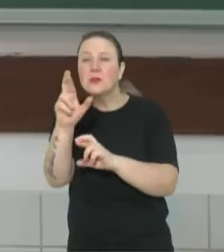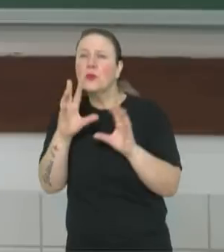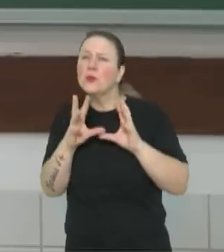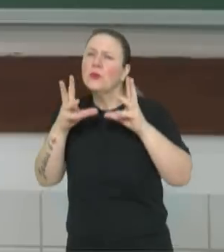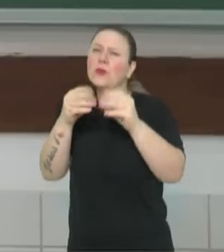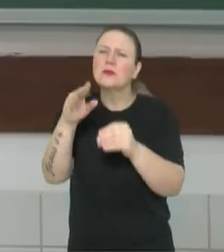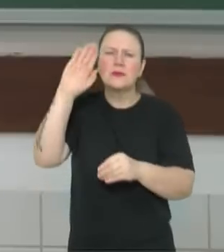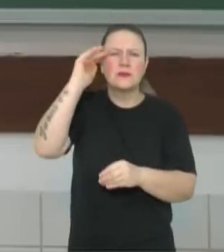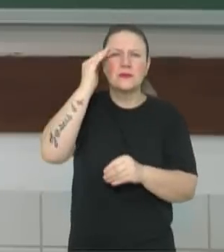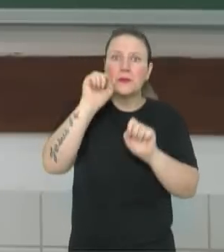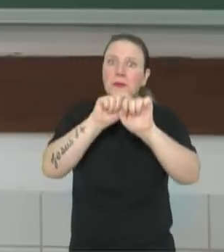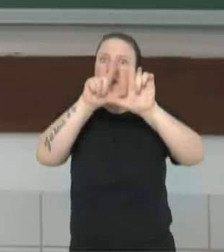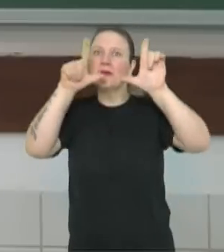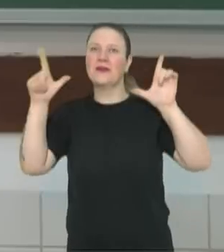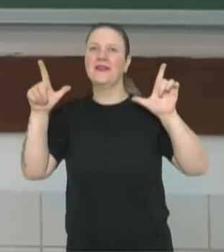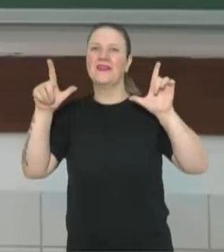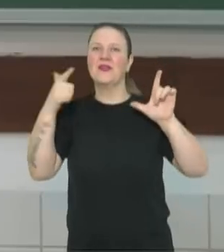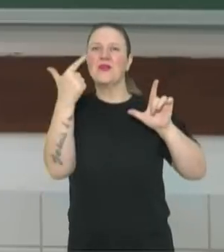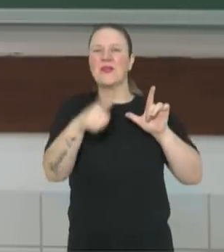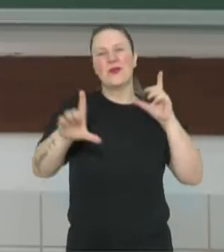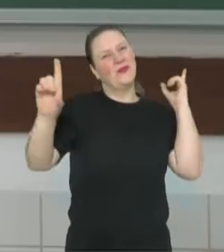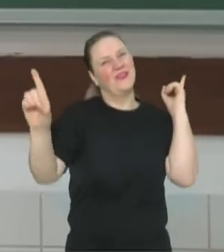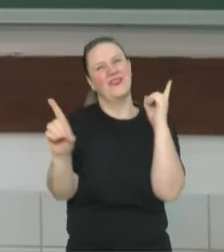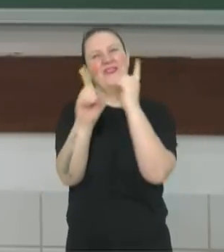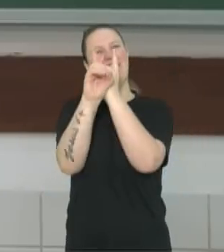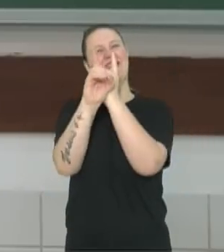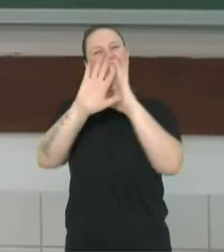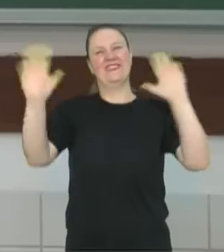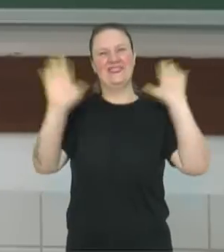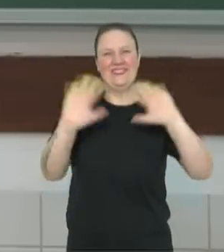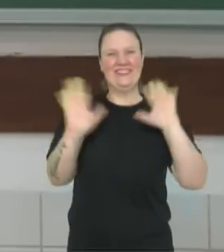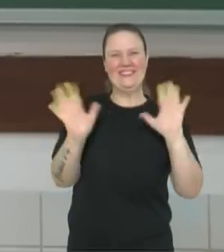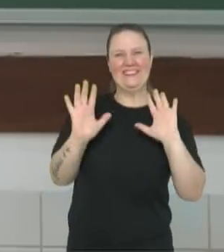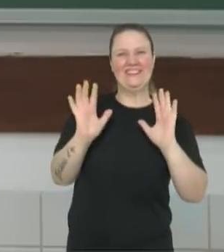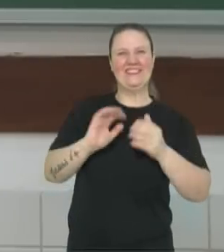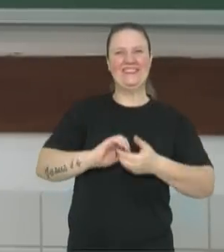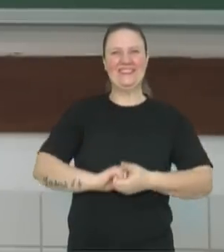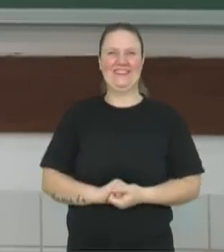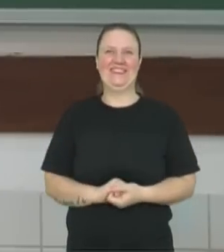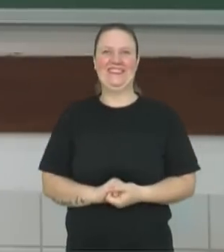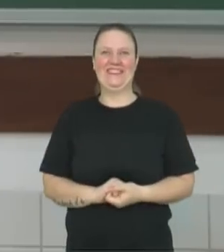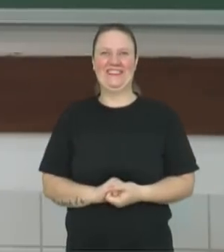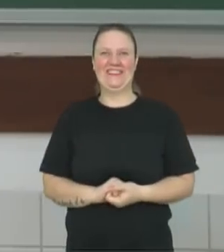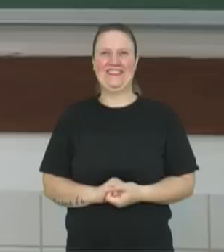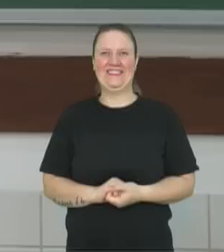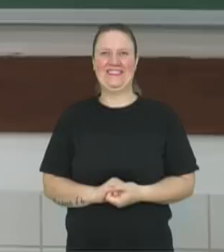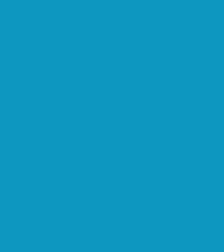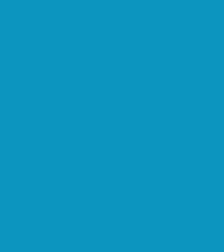entendido e nos vemos na próxima aula. Bye! Bye, Cláudia!